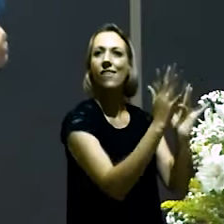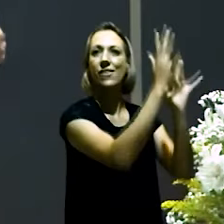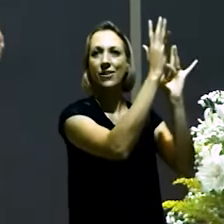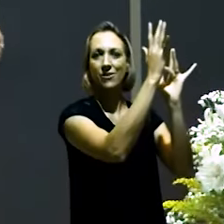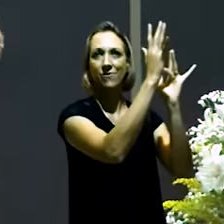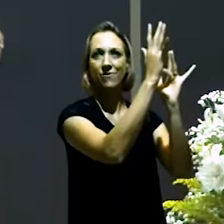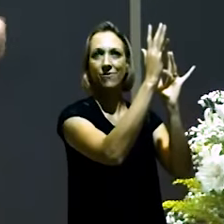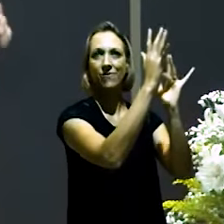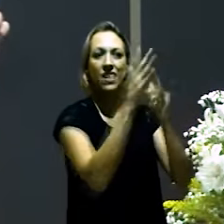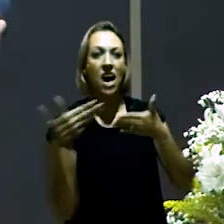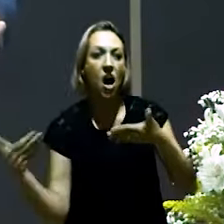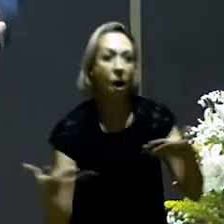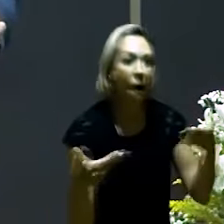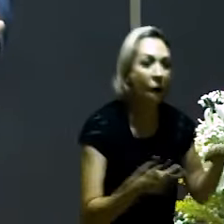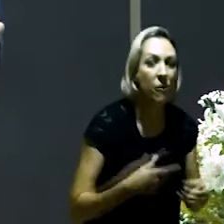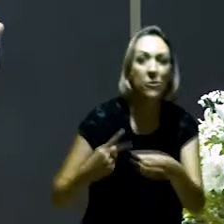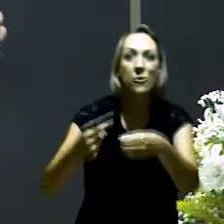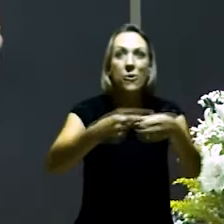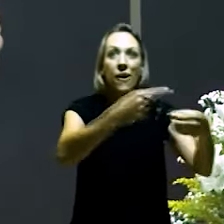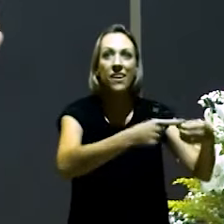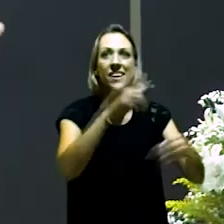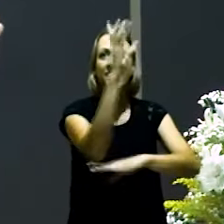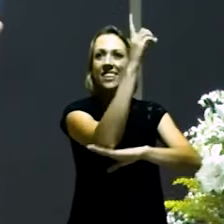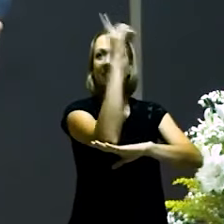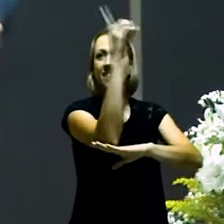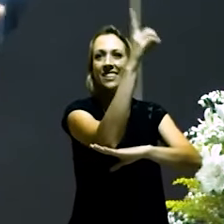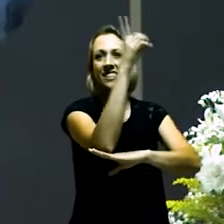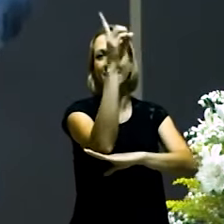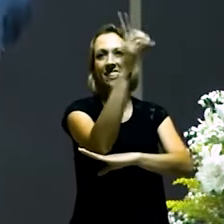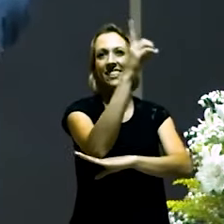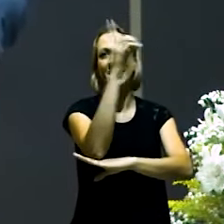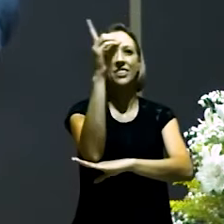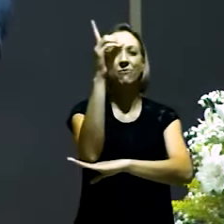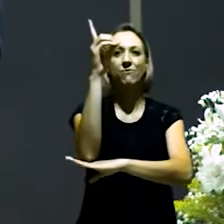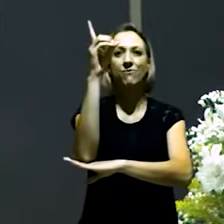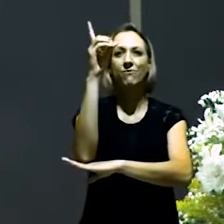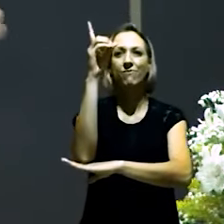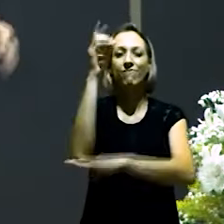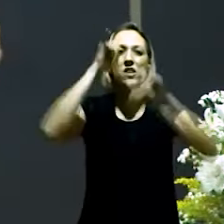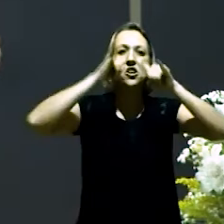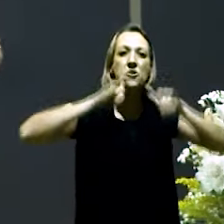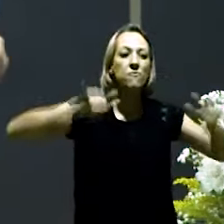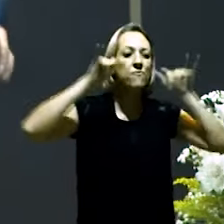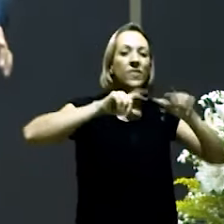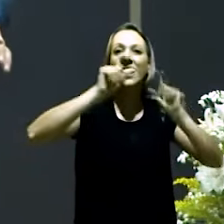Hoje na cidade de Davi não há notícia melhor do que essa.